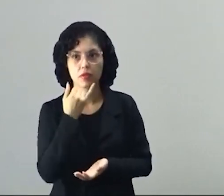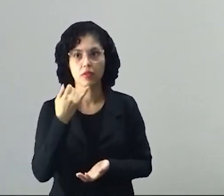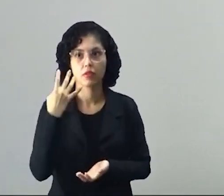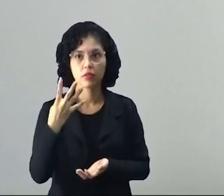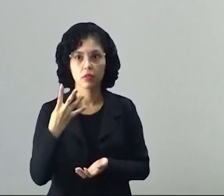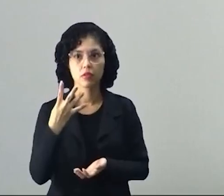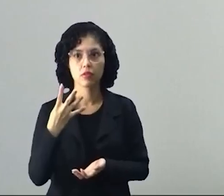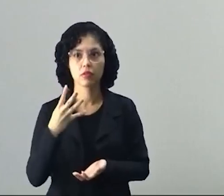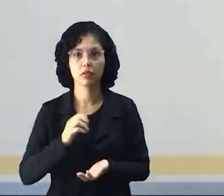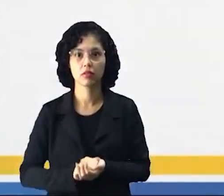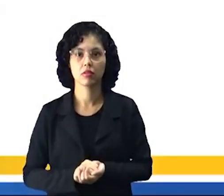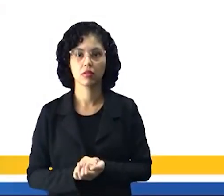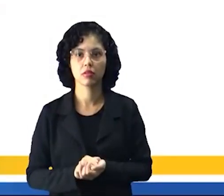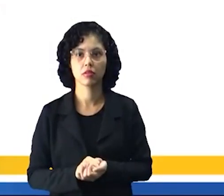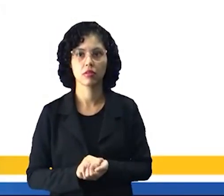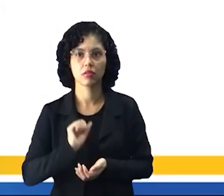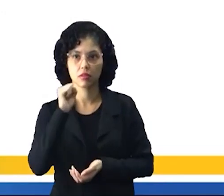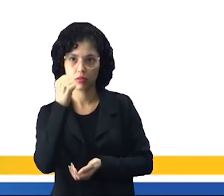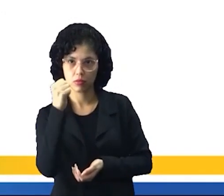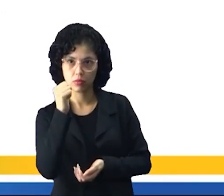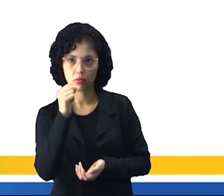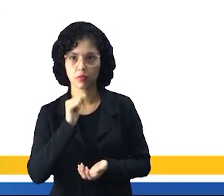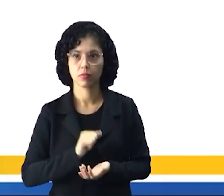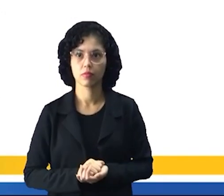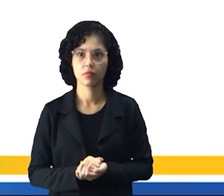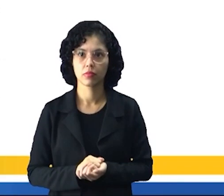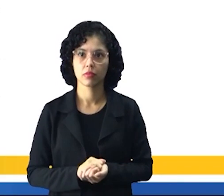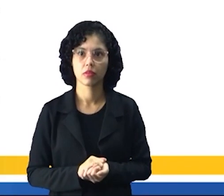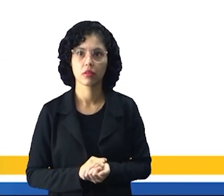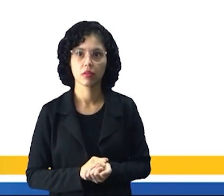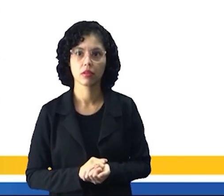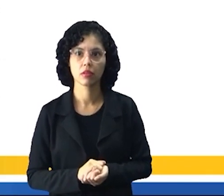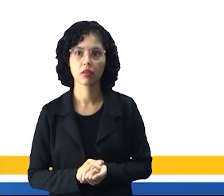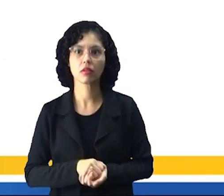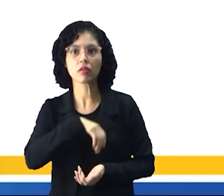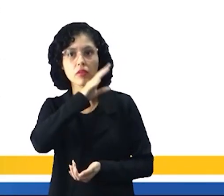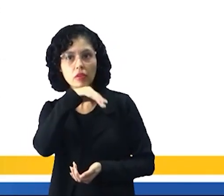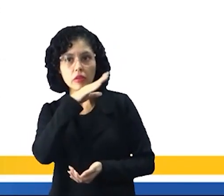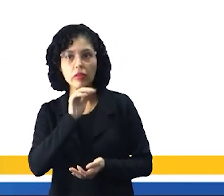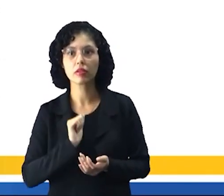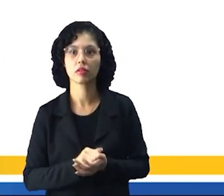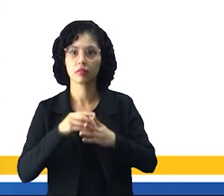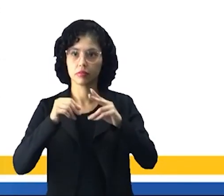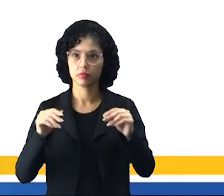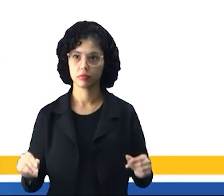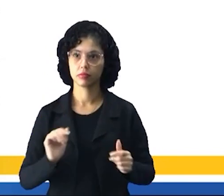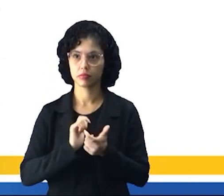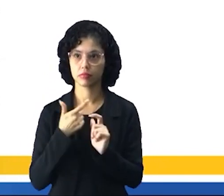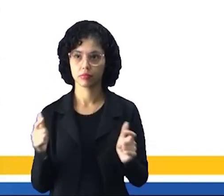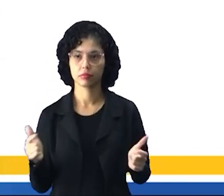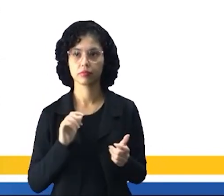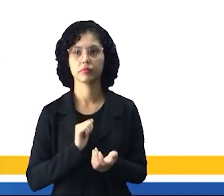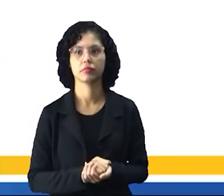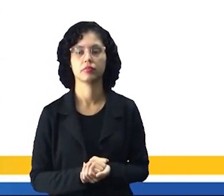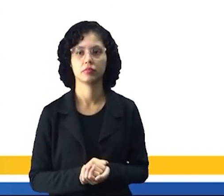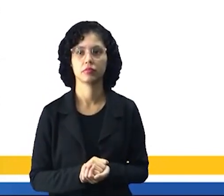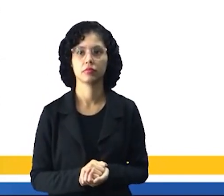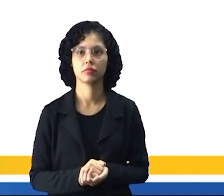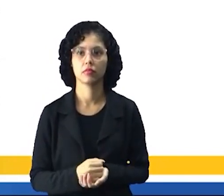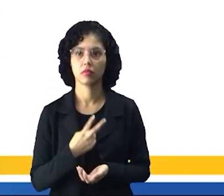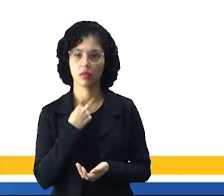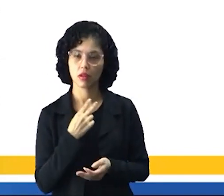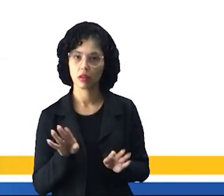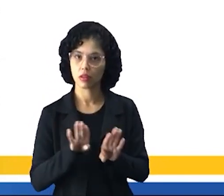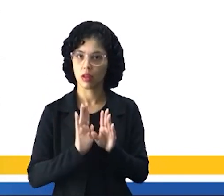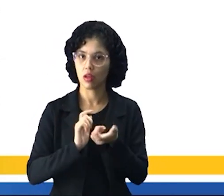4 pares de patas, ou seja, 8 patinhas, tá bom? Esses animais são terrestres em sua grande maioria e